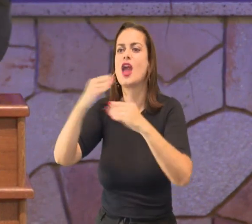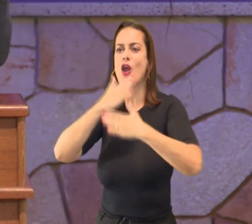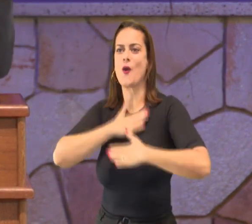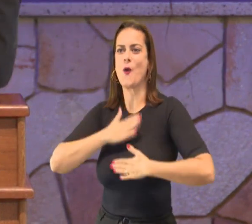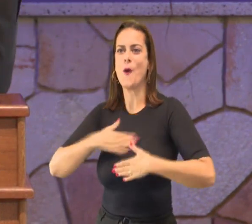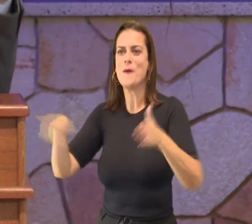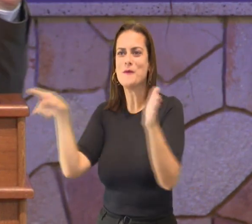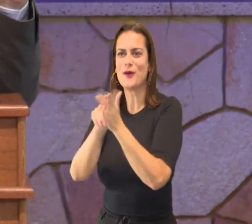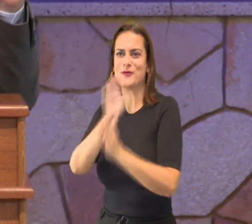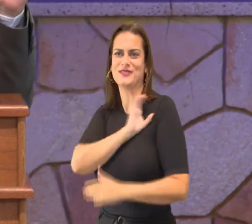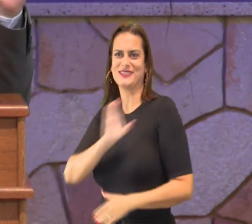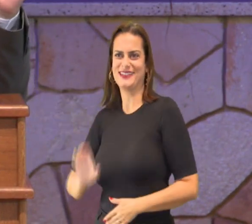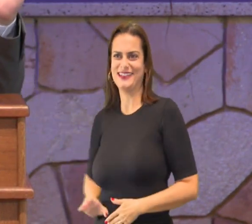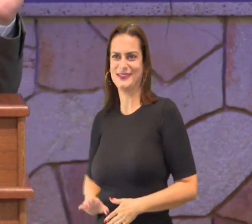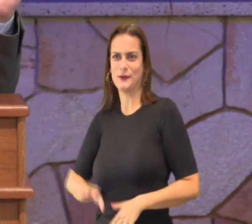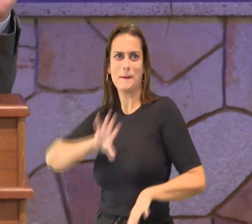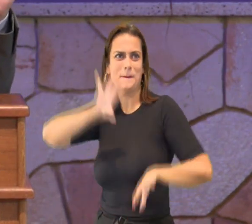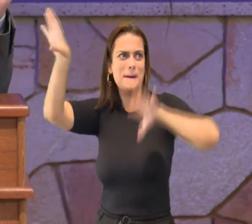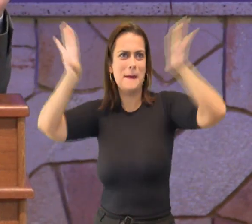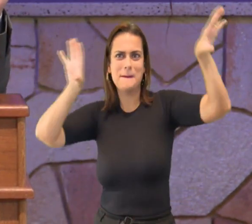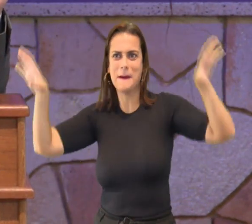pelos 4 cantos da terra.